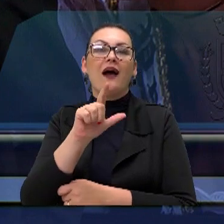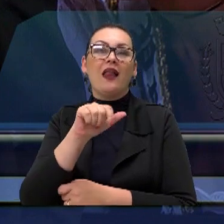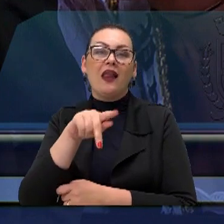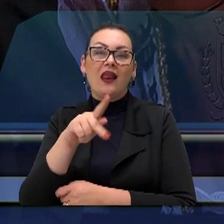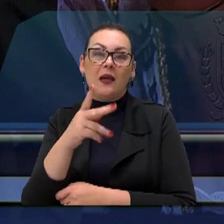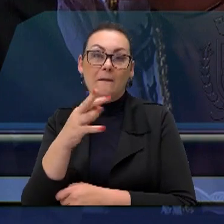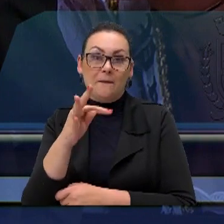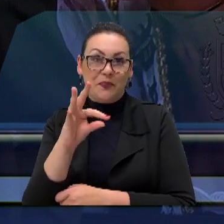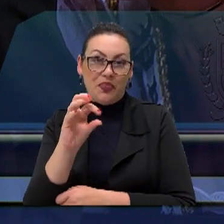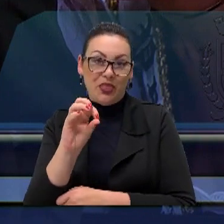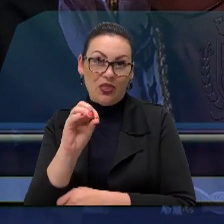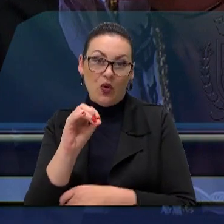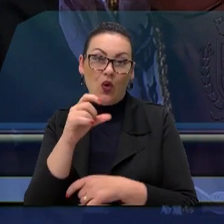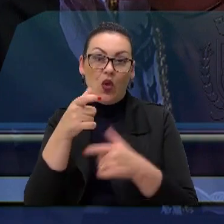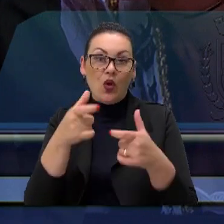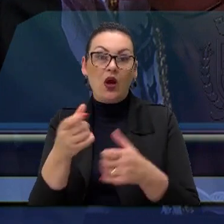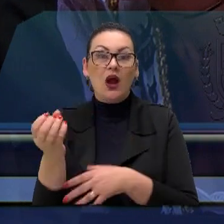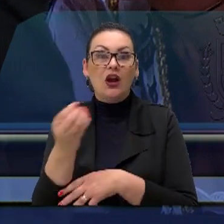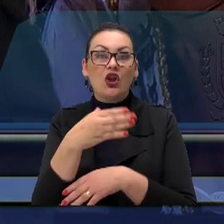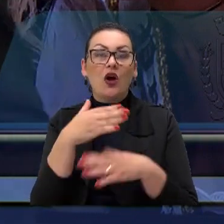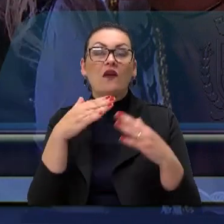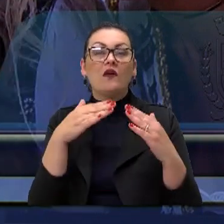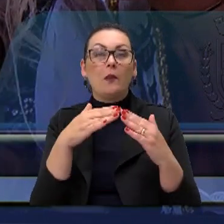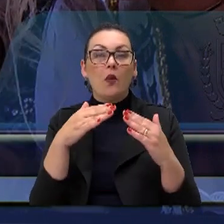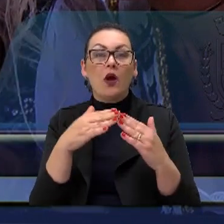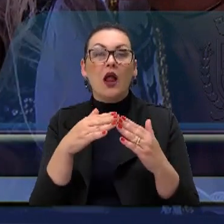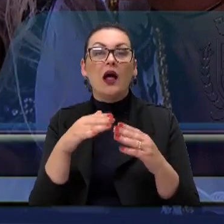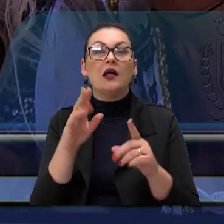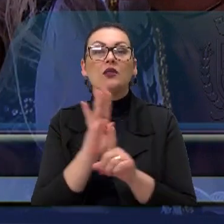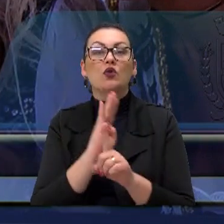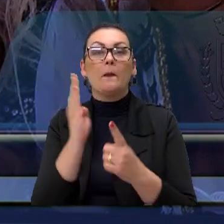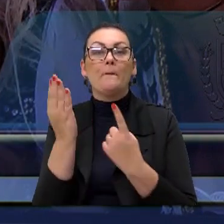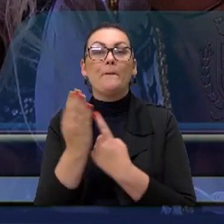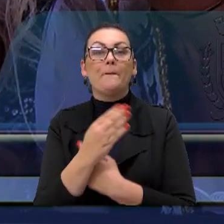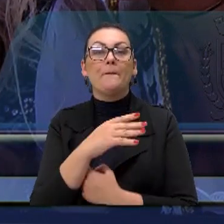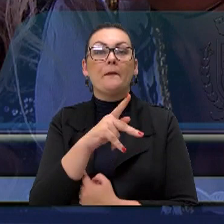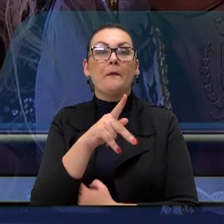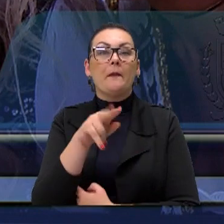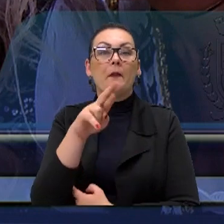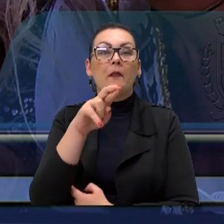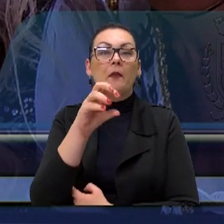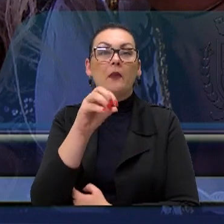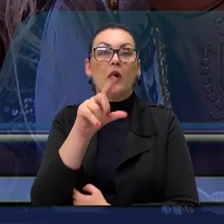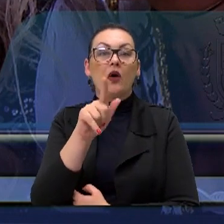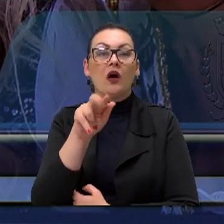loteamento Nova Morada, e no bairro Progresso. Eu sei que